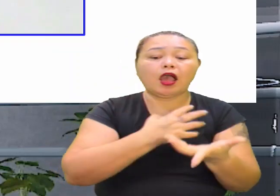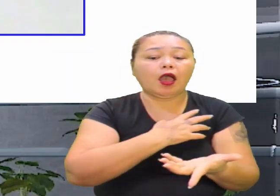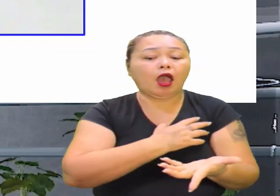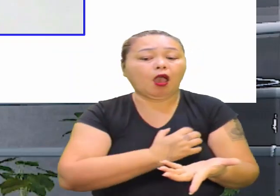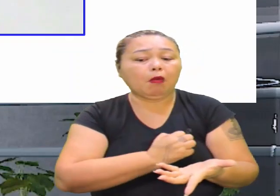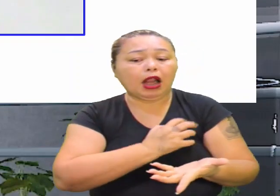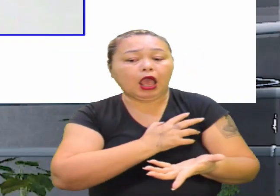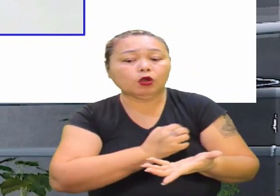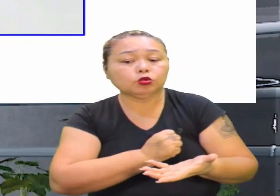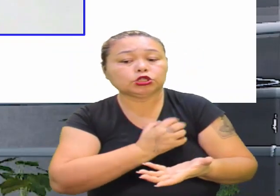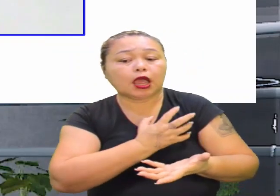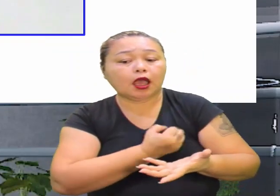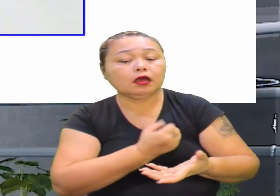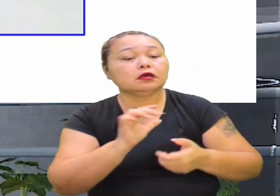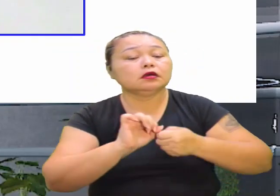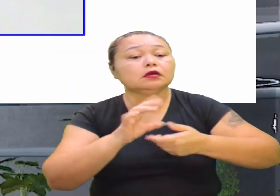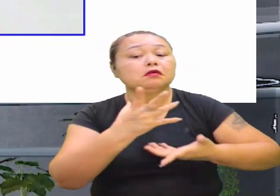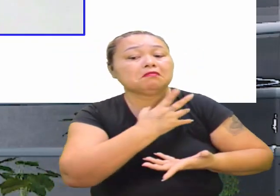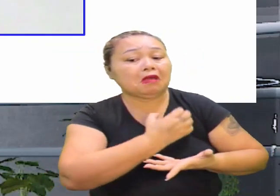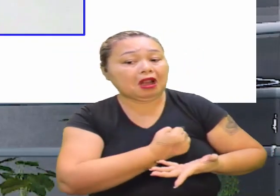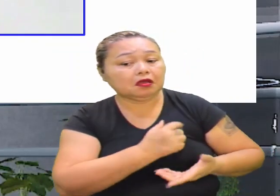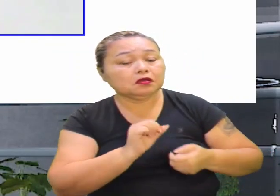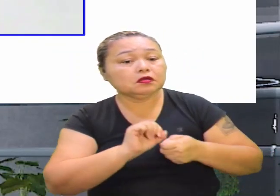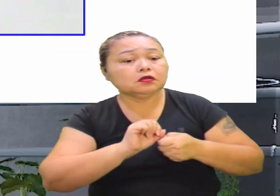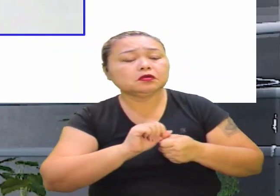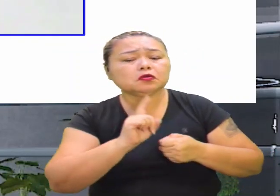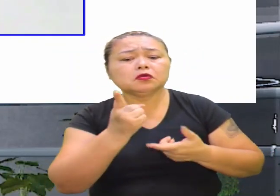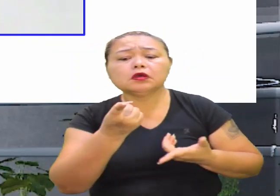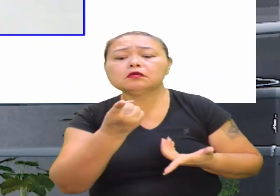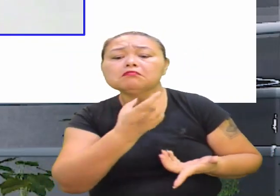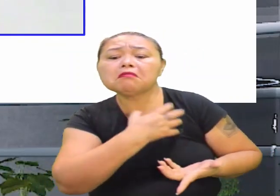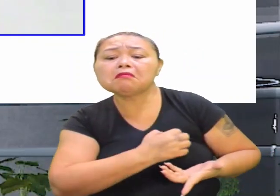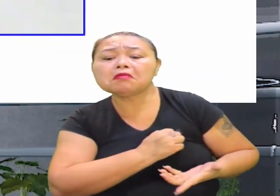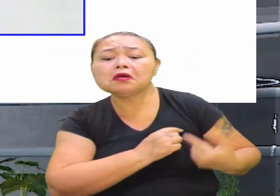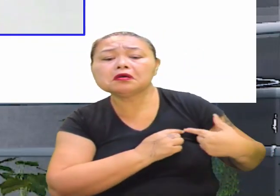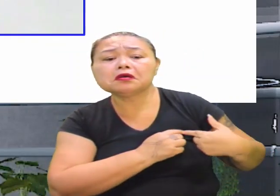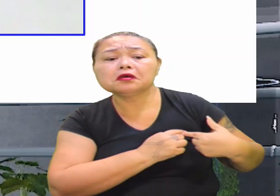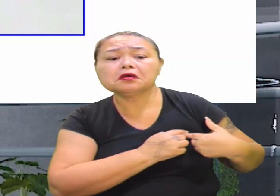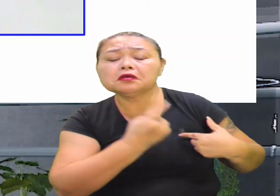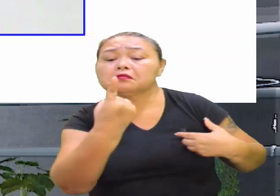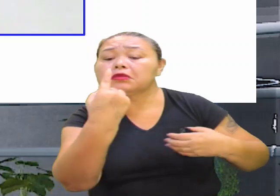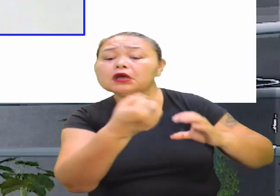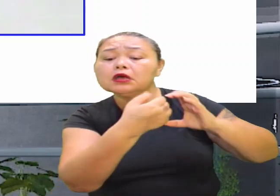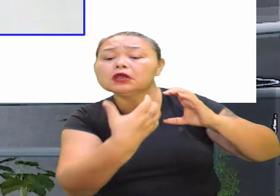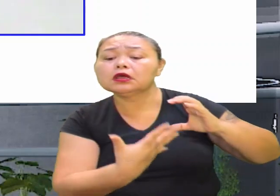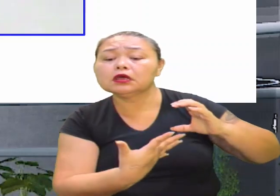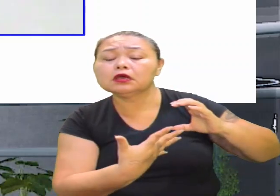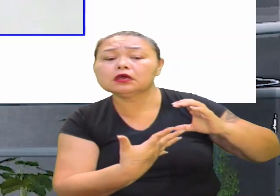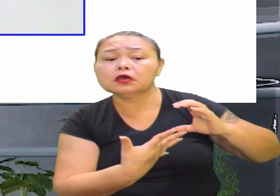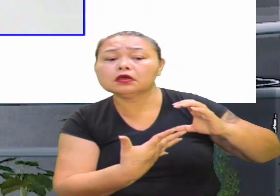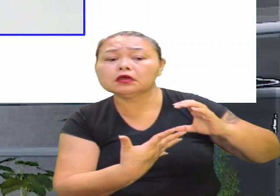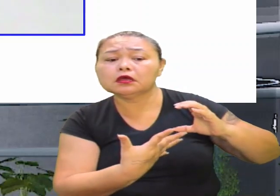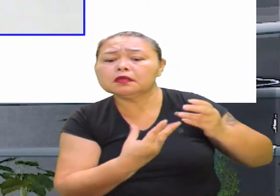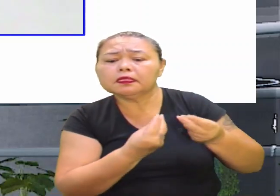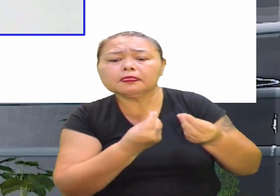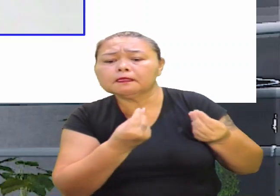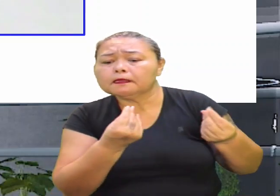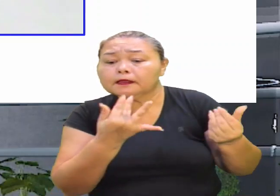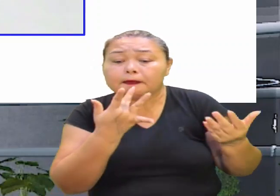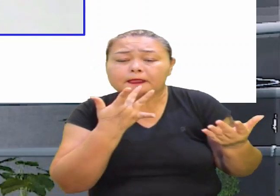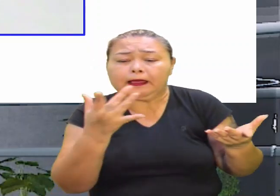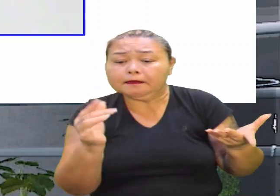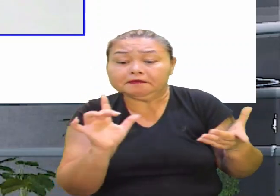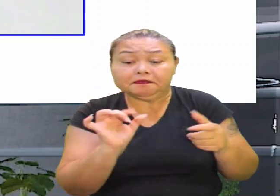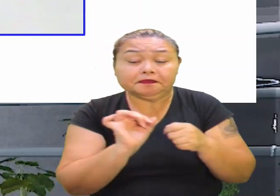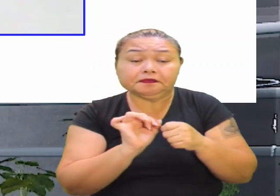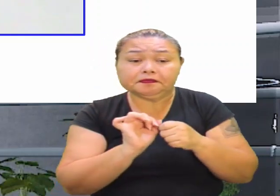vegetal, produção de maracujá, o que eu quero do maracujá? Se eu estou falando de uma característica, é a acidez, é